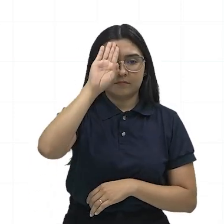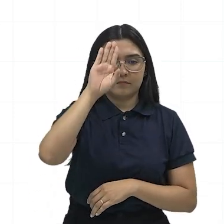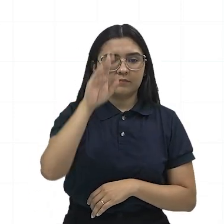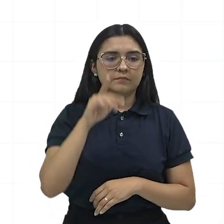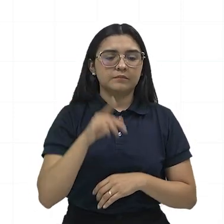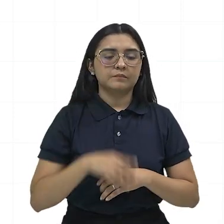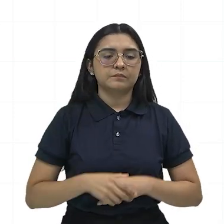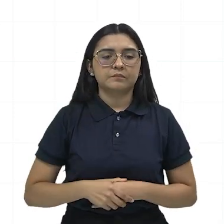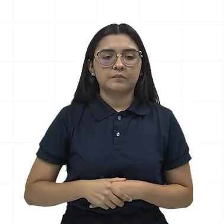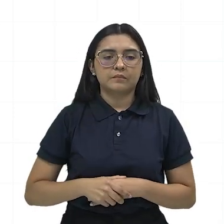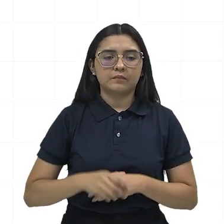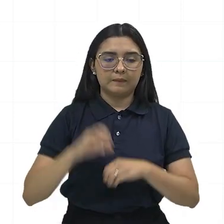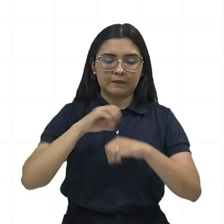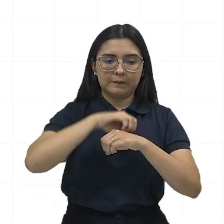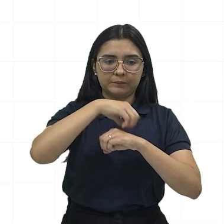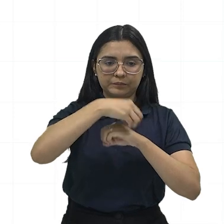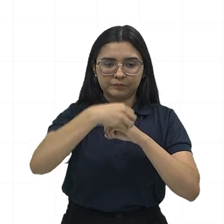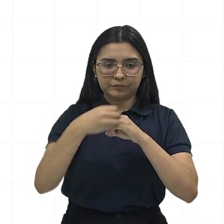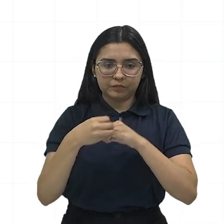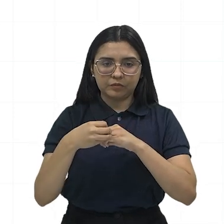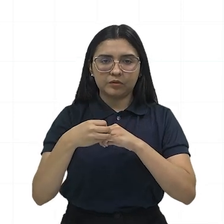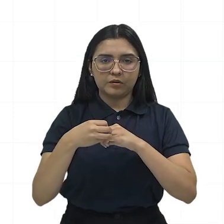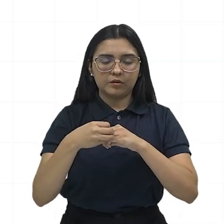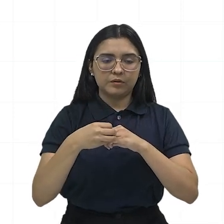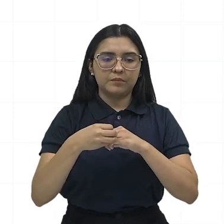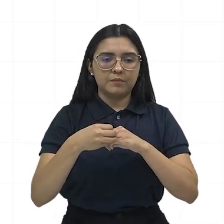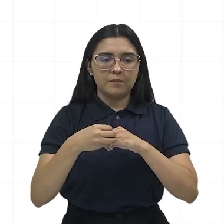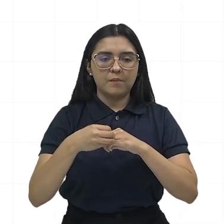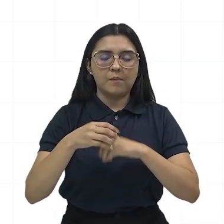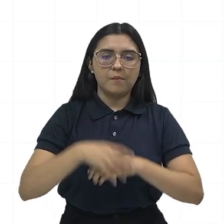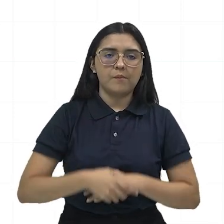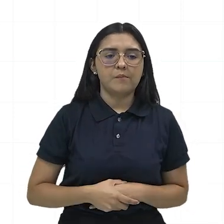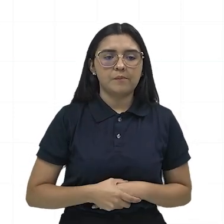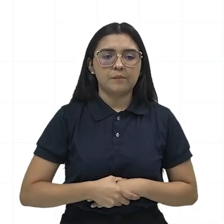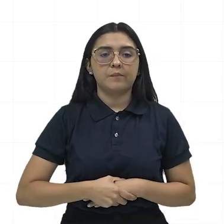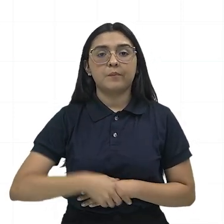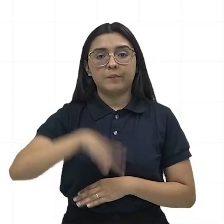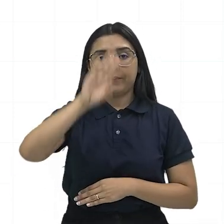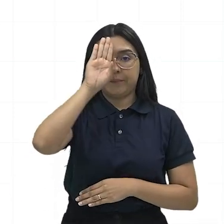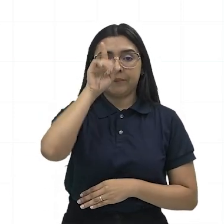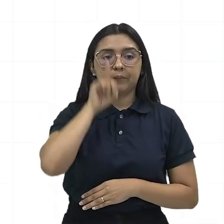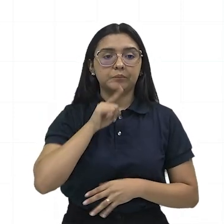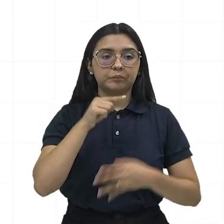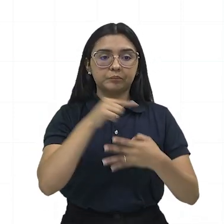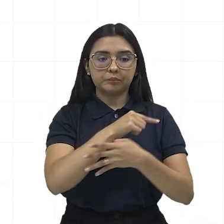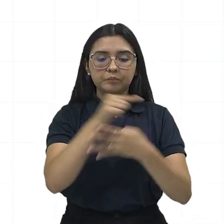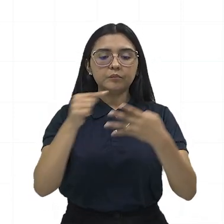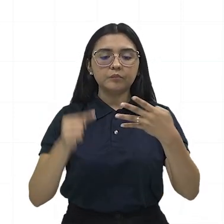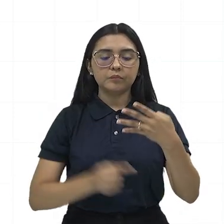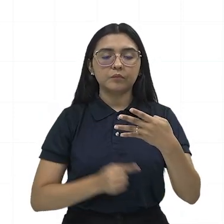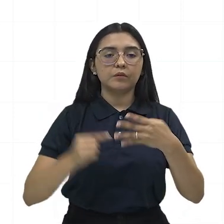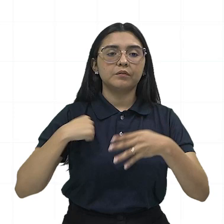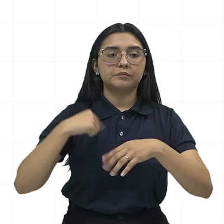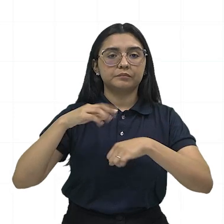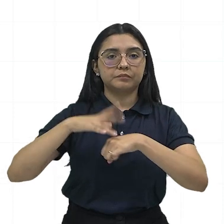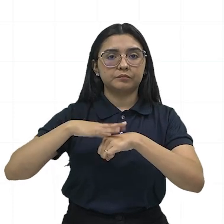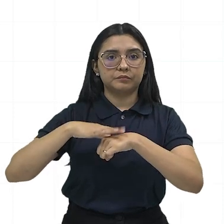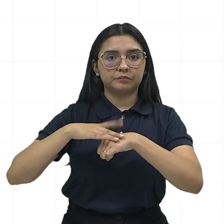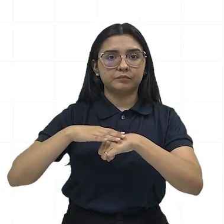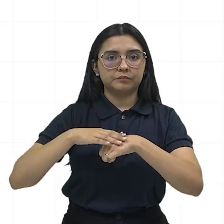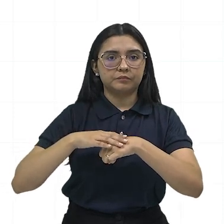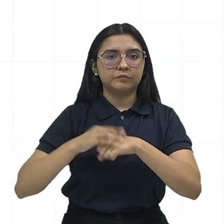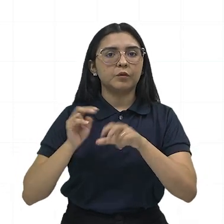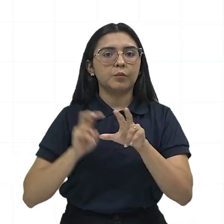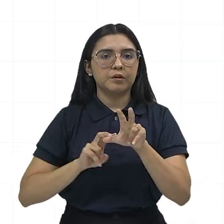certo? Então são 4 doenças que são transmitidas por esse mosquito, tá? Pelo